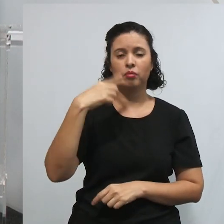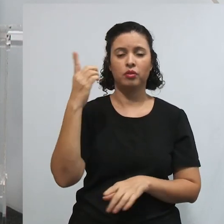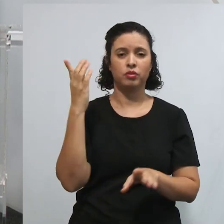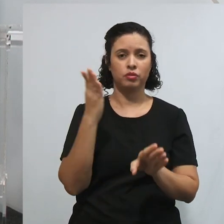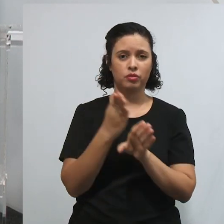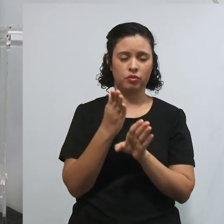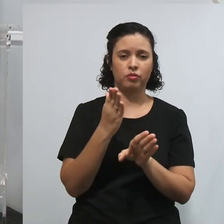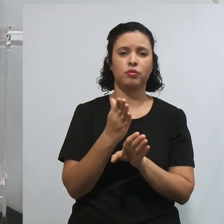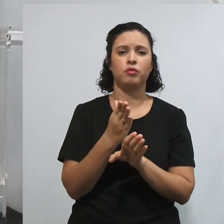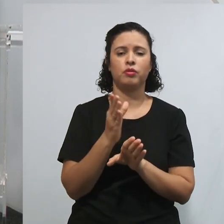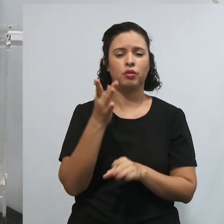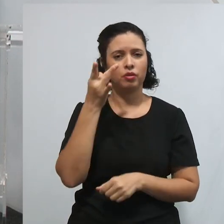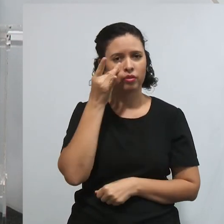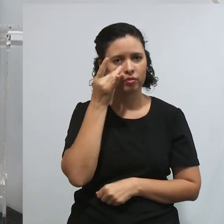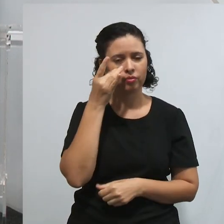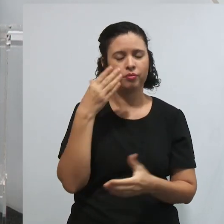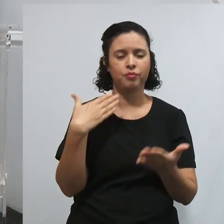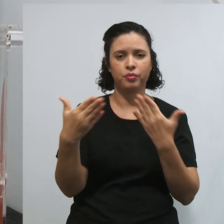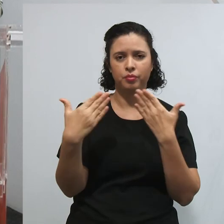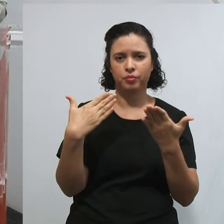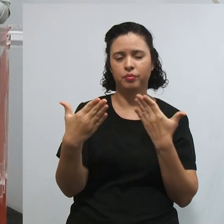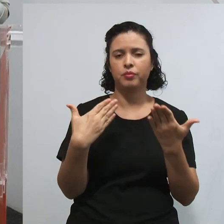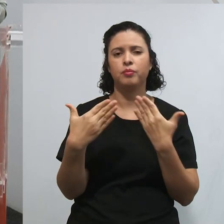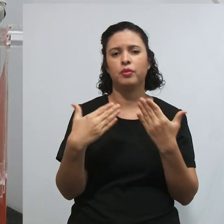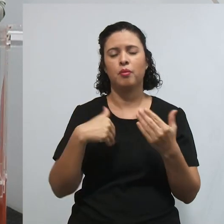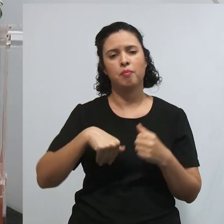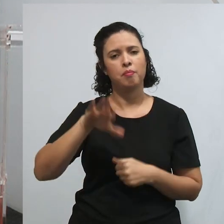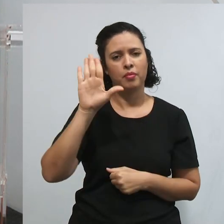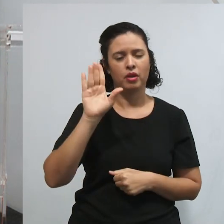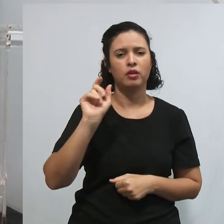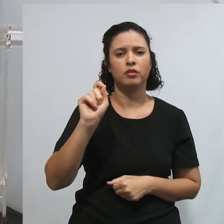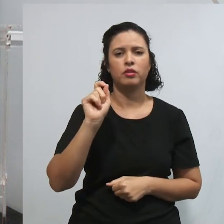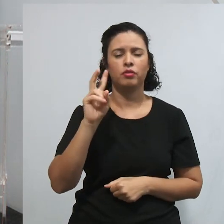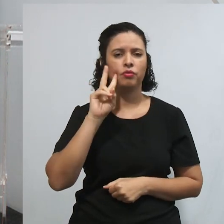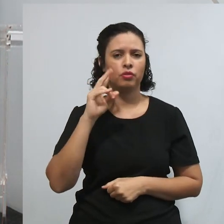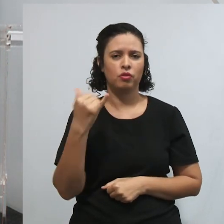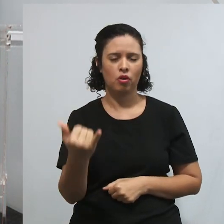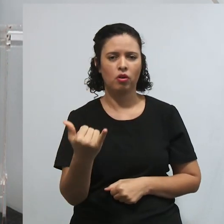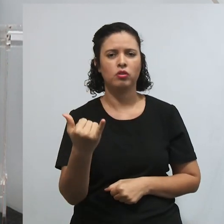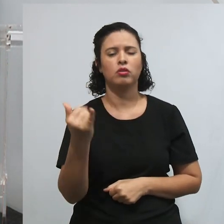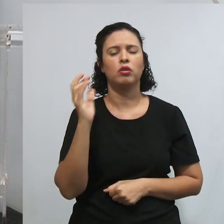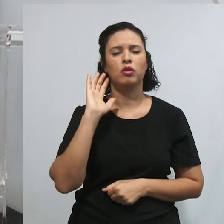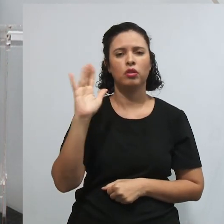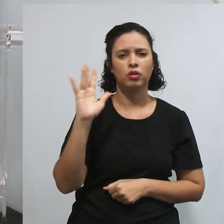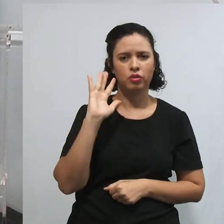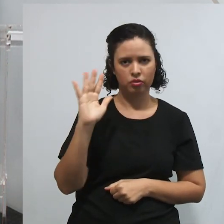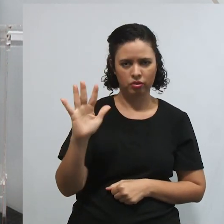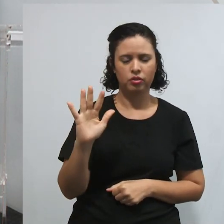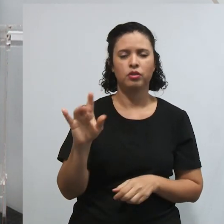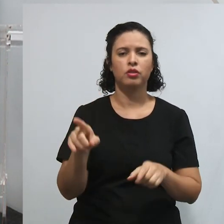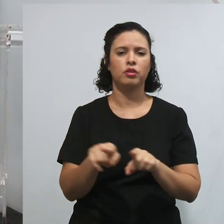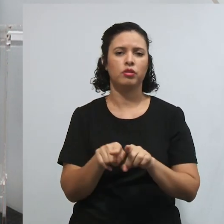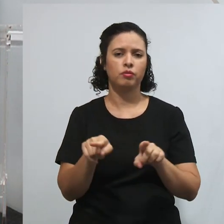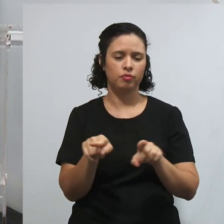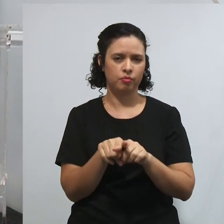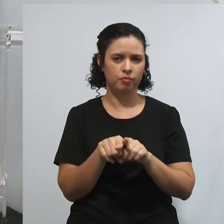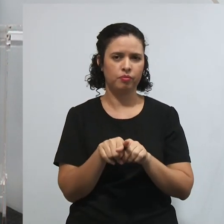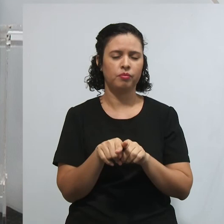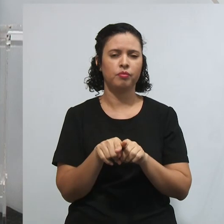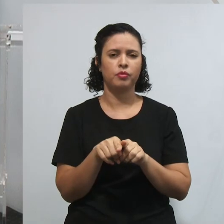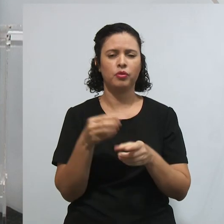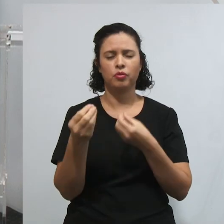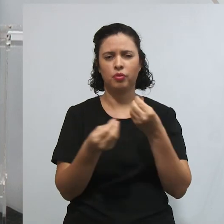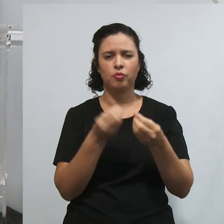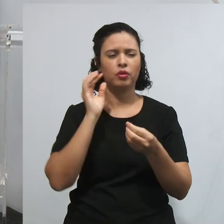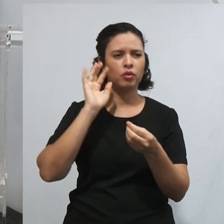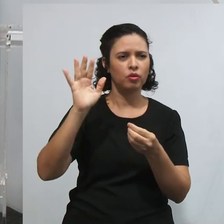nossa aula síncrona para a gente dialogar mais sobre Vygotsky, sobre a teoria histórico-cultural e como essa teoria